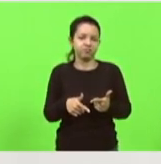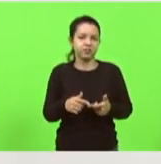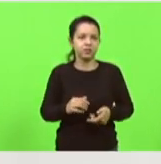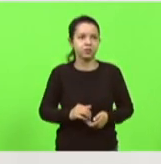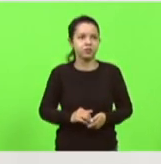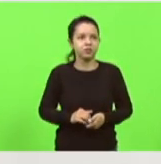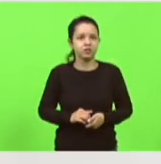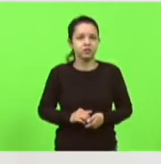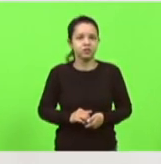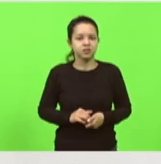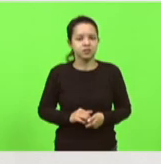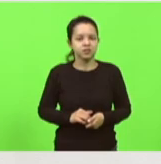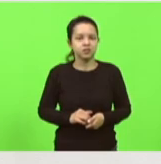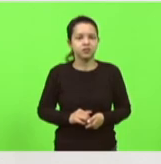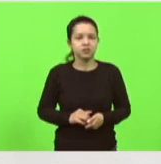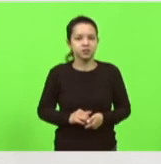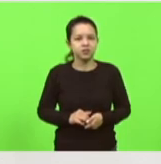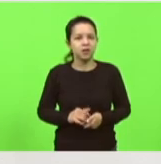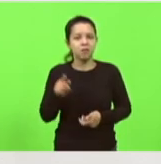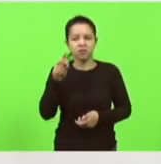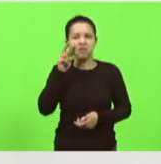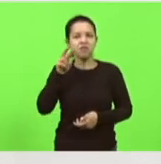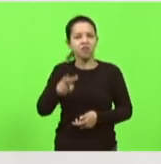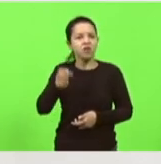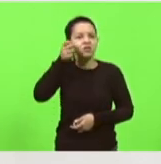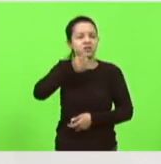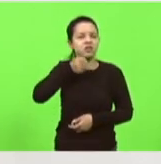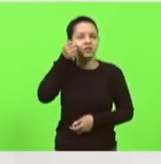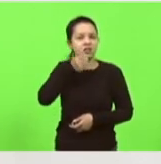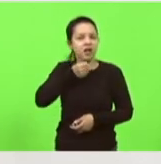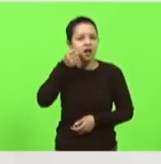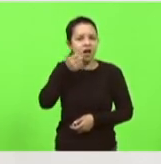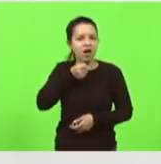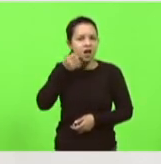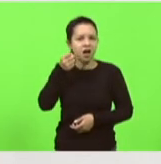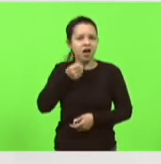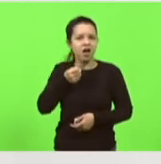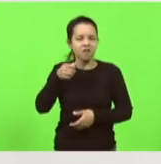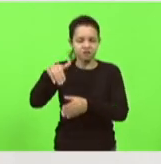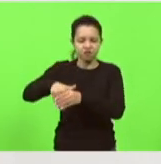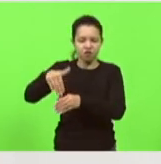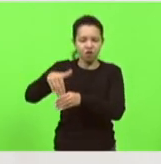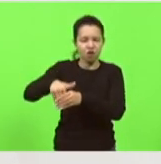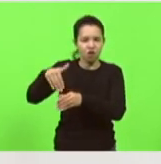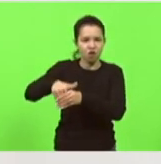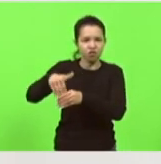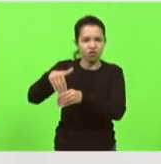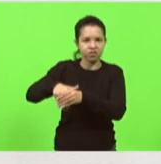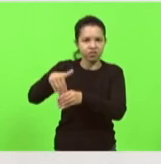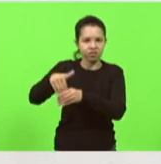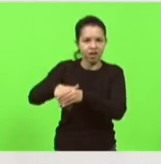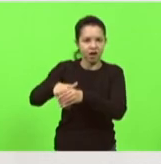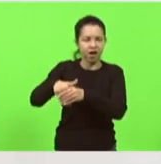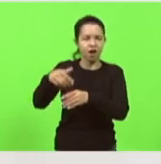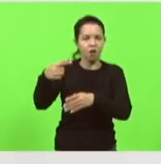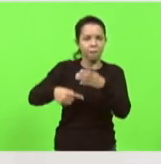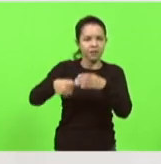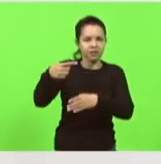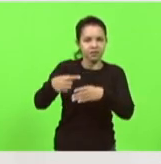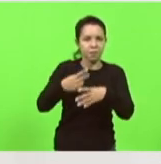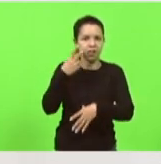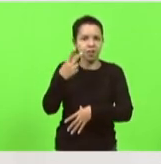Ora, você vê o Senado voltado a uma comissão parlamentar de inquérito com o intuito de derrubar o presidente da